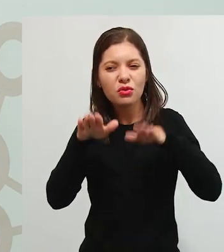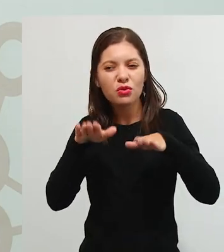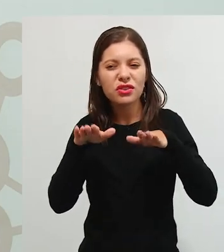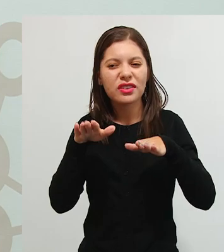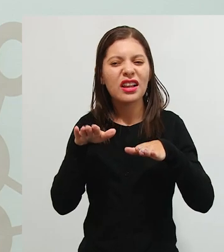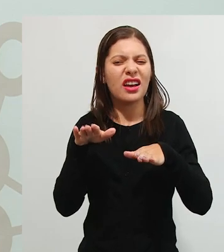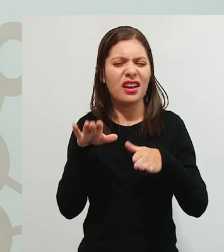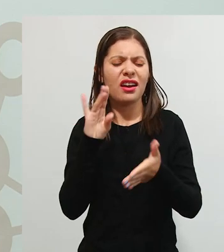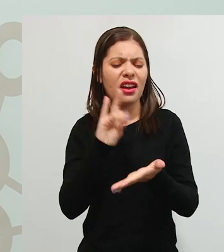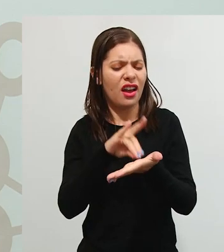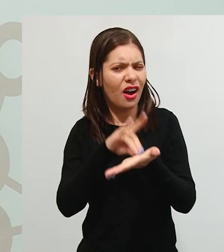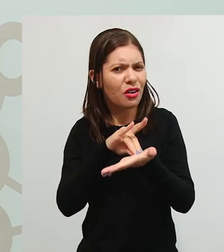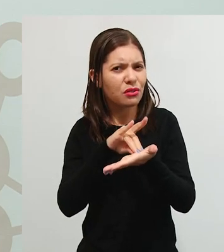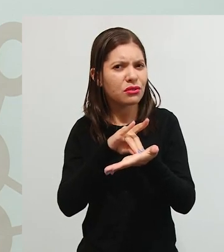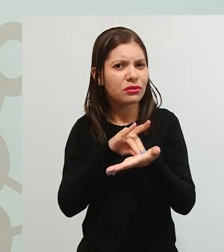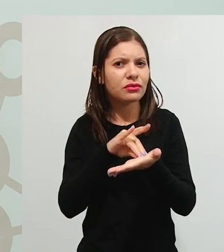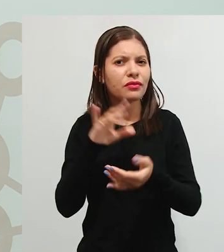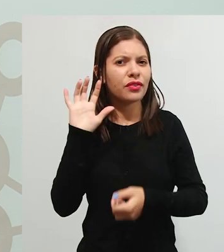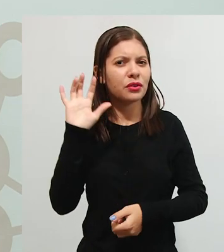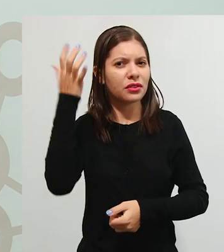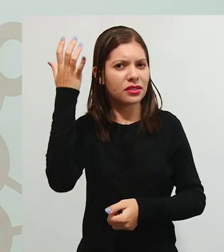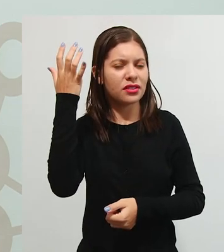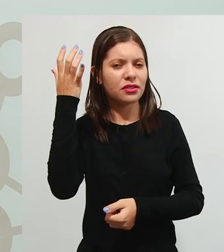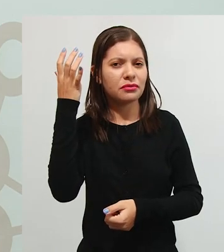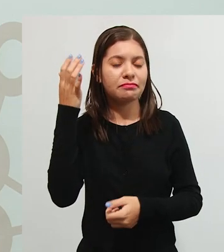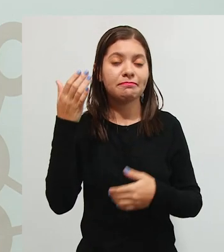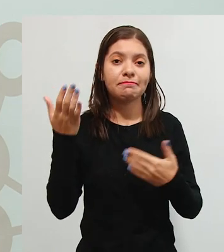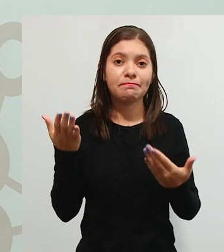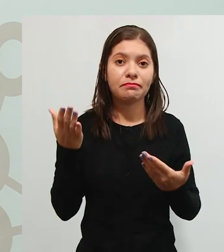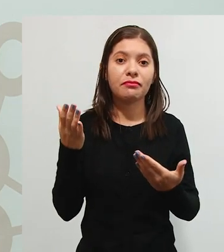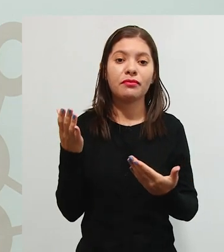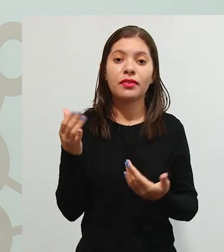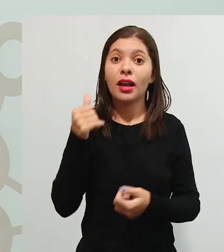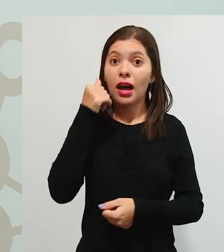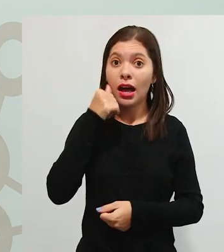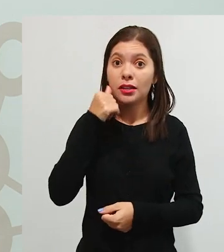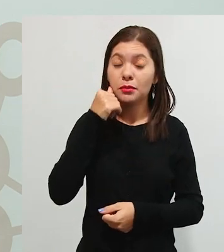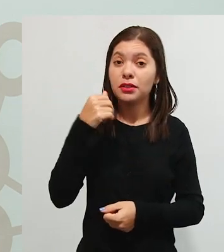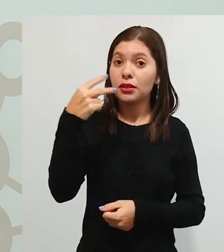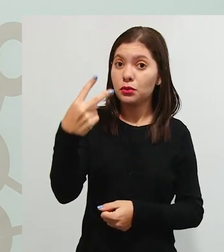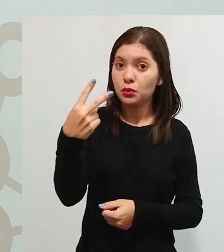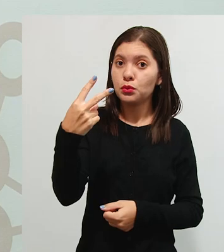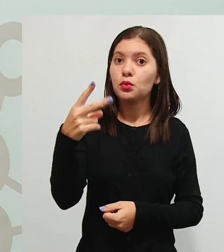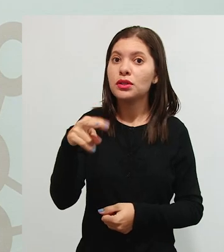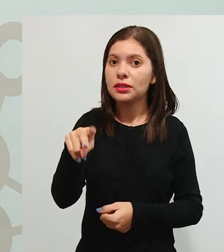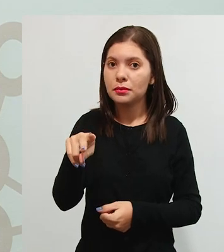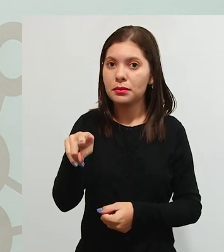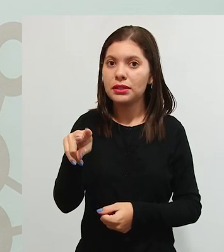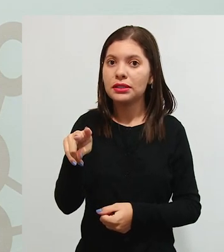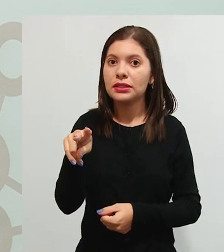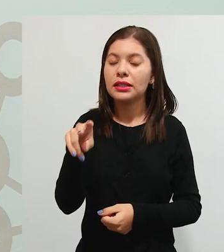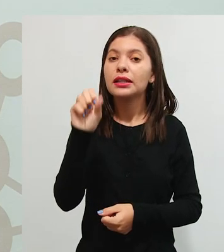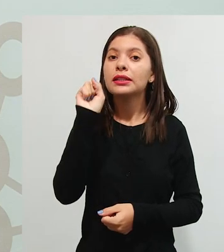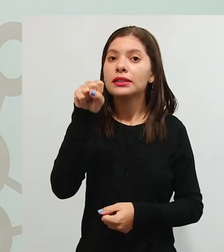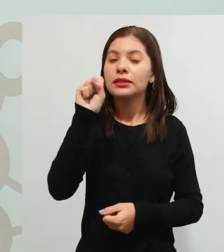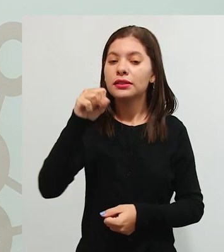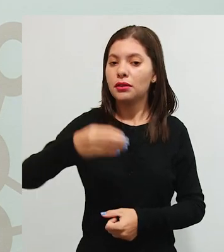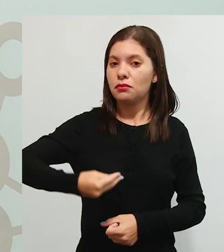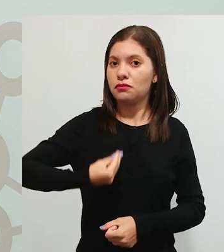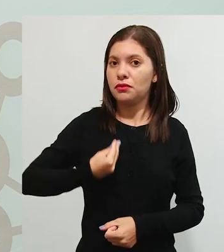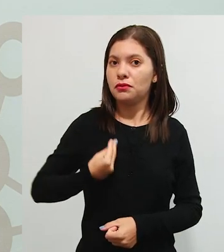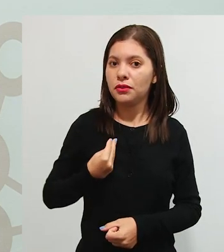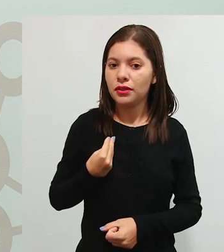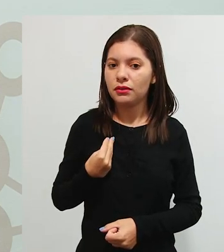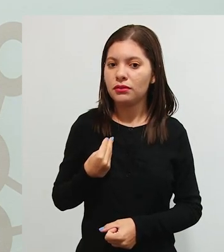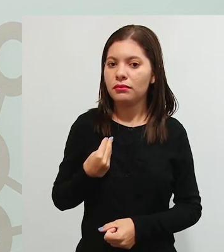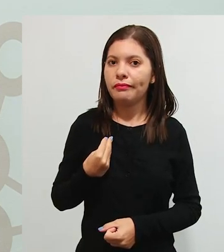história real, se aconteceu de fato, né? De fato, as meninas existiram. Se elas moraram